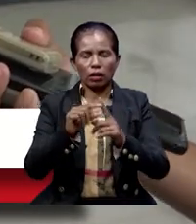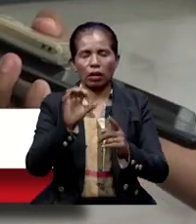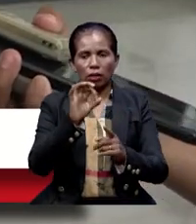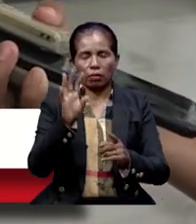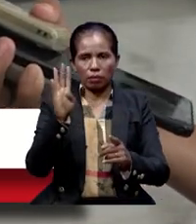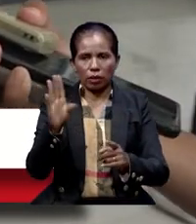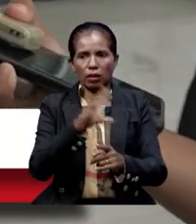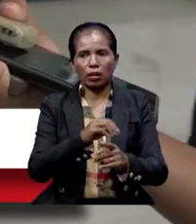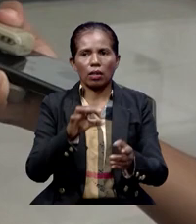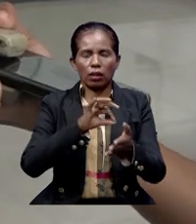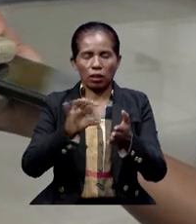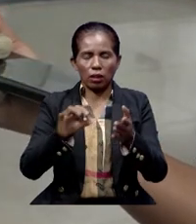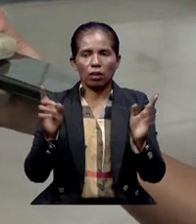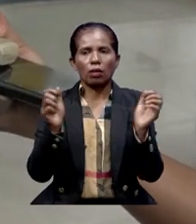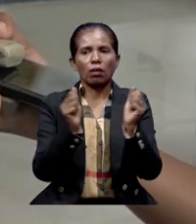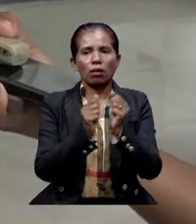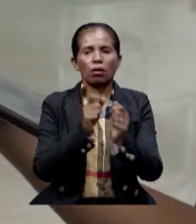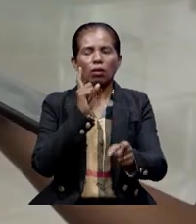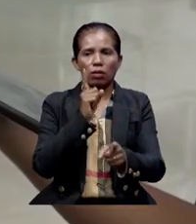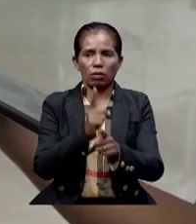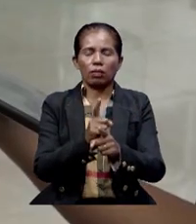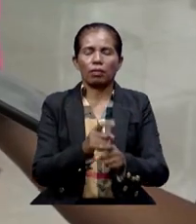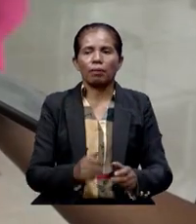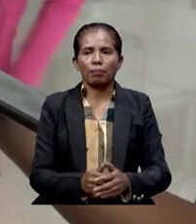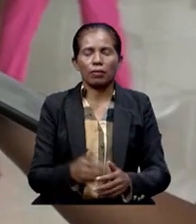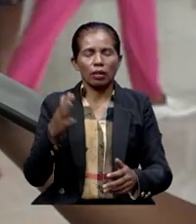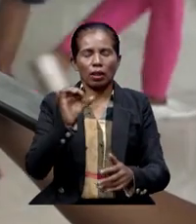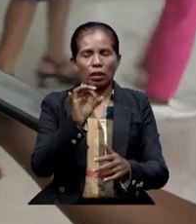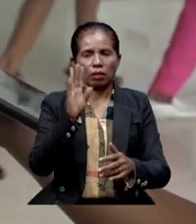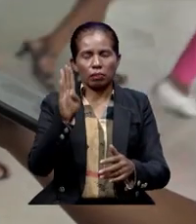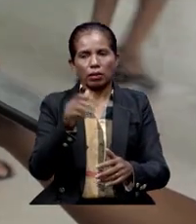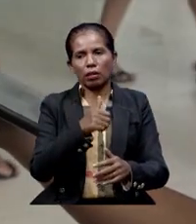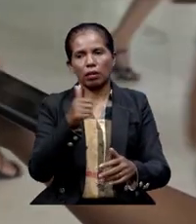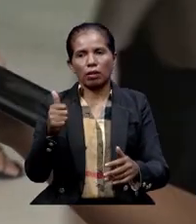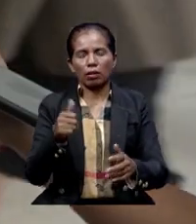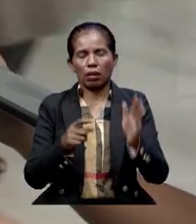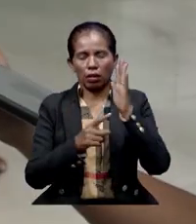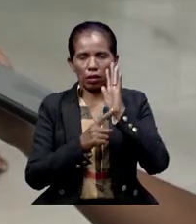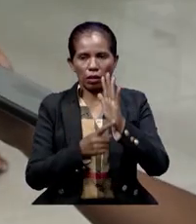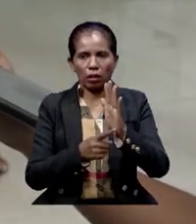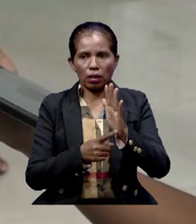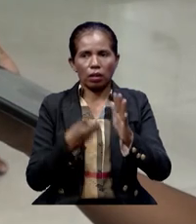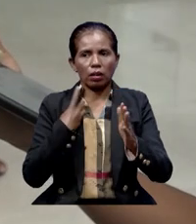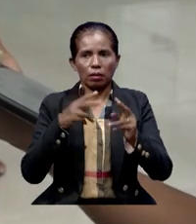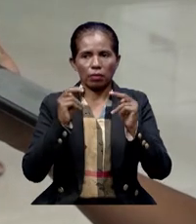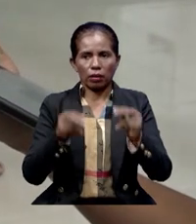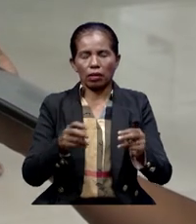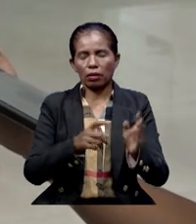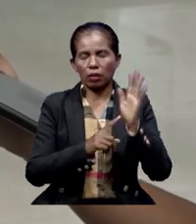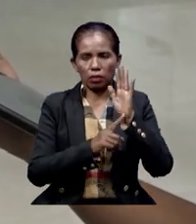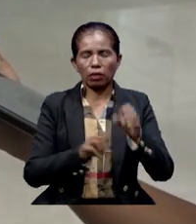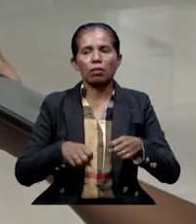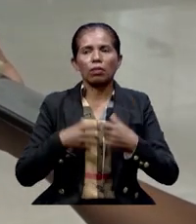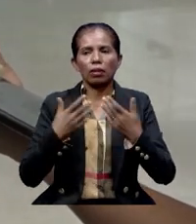nene, hakere ko ho lolos ni nian. Ia Facebook balung post balung nebe maka ita persisa tu informa ma malu insa